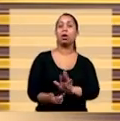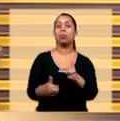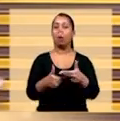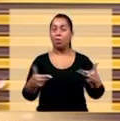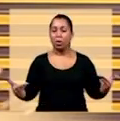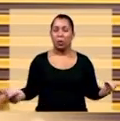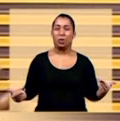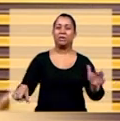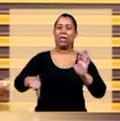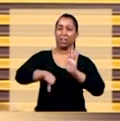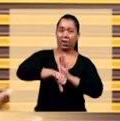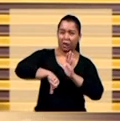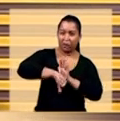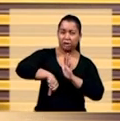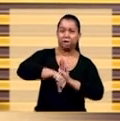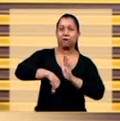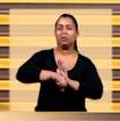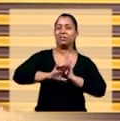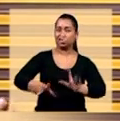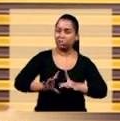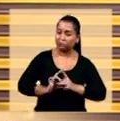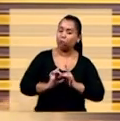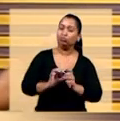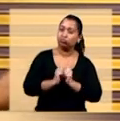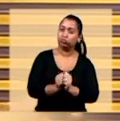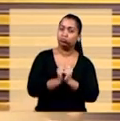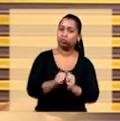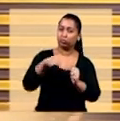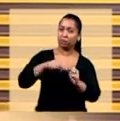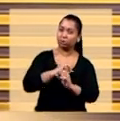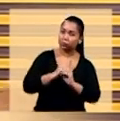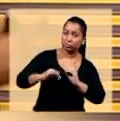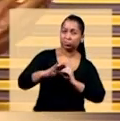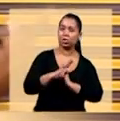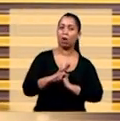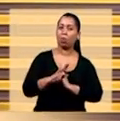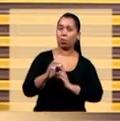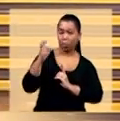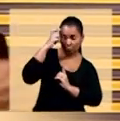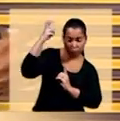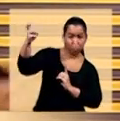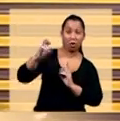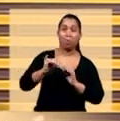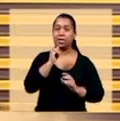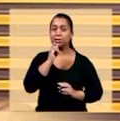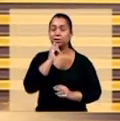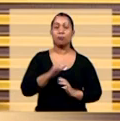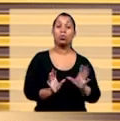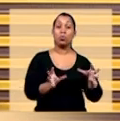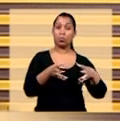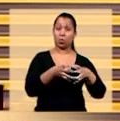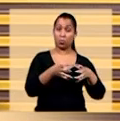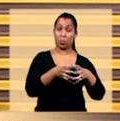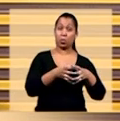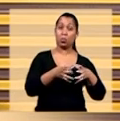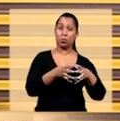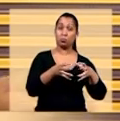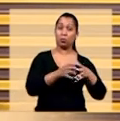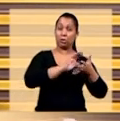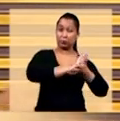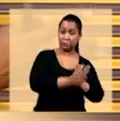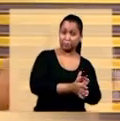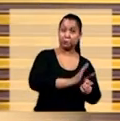refletir, a reproduzir algumas práticas negativas que já estão enraizadas no nosso contexto social, cultural? Por exemplo, os